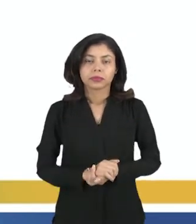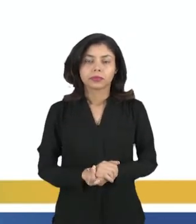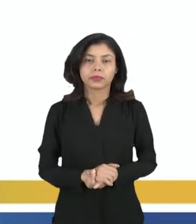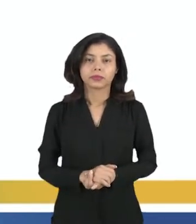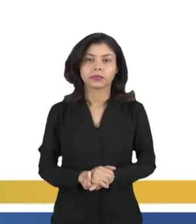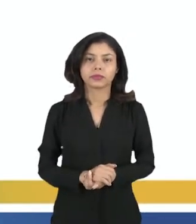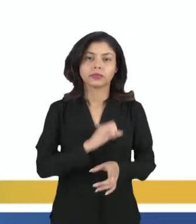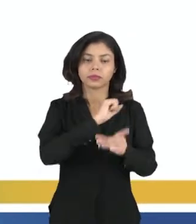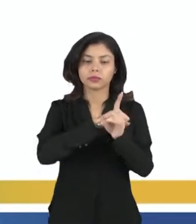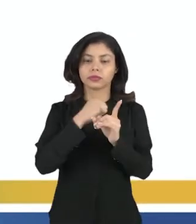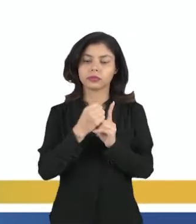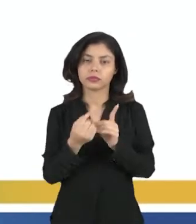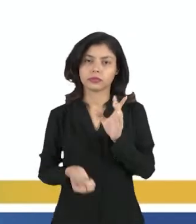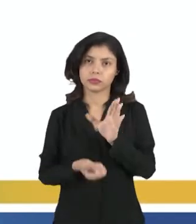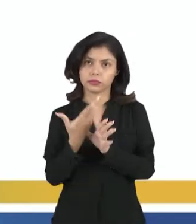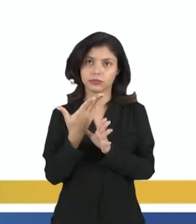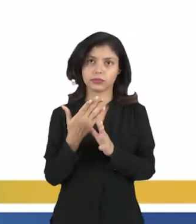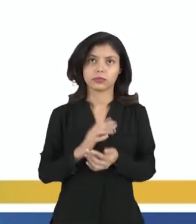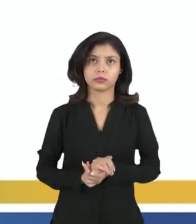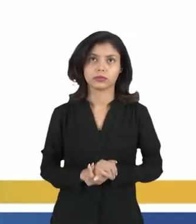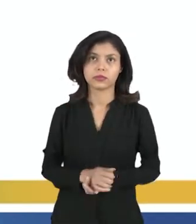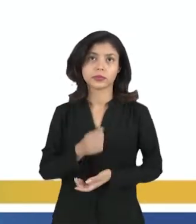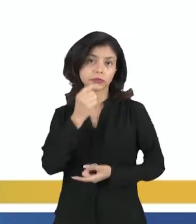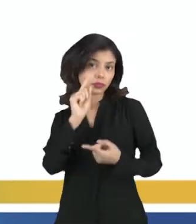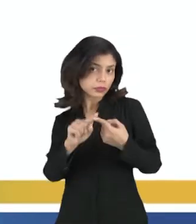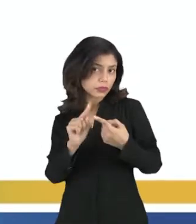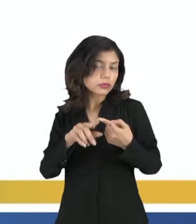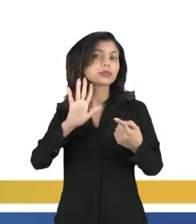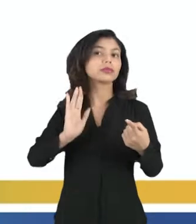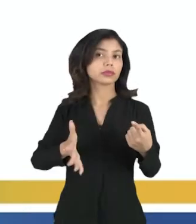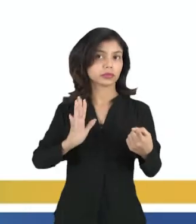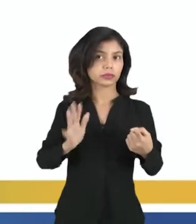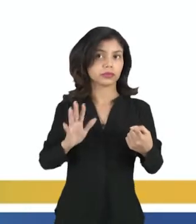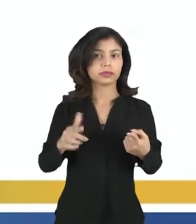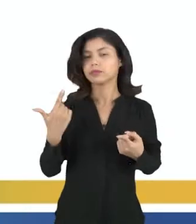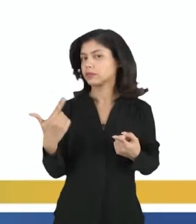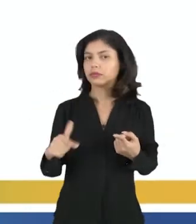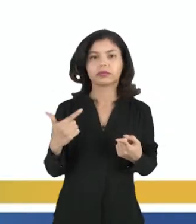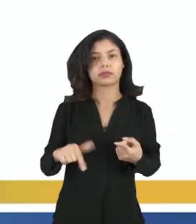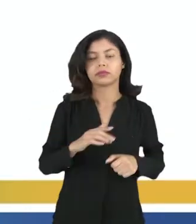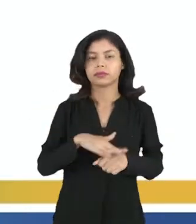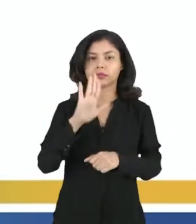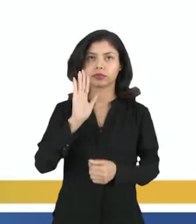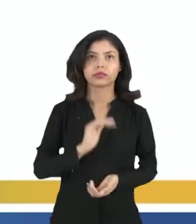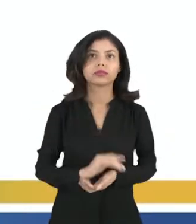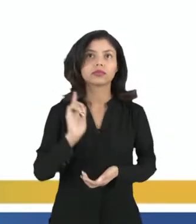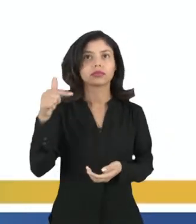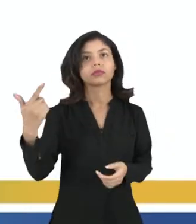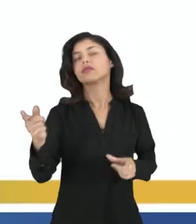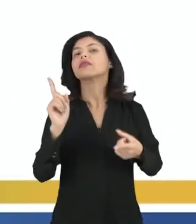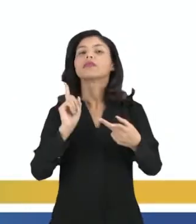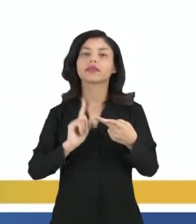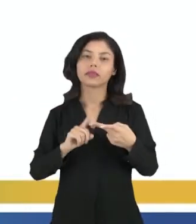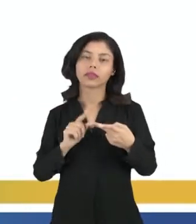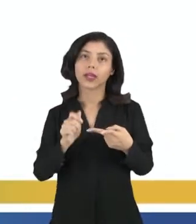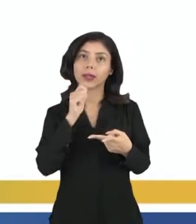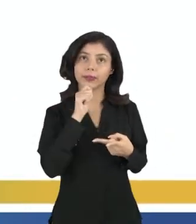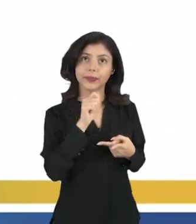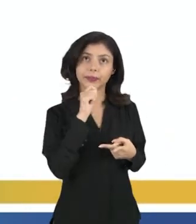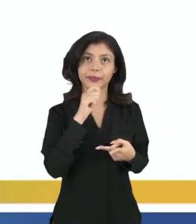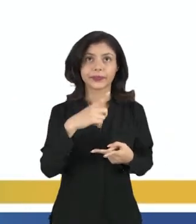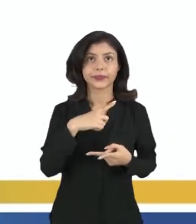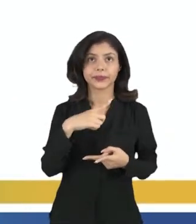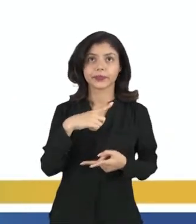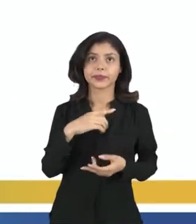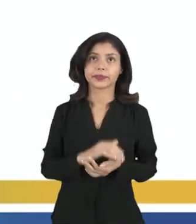sociais existentes. Aliás, um já existiu, não existe mais, e outro ainda